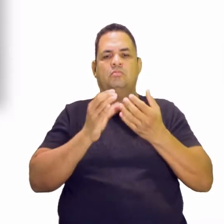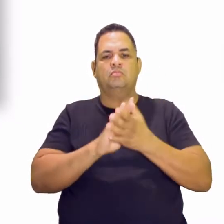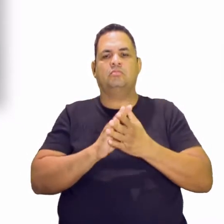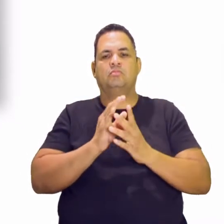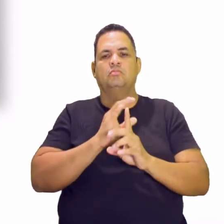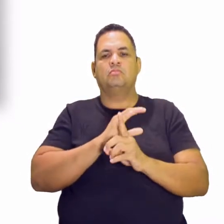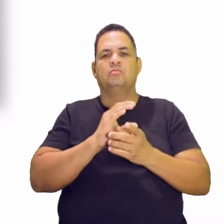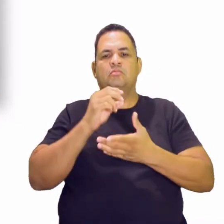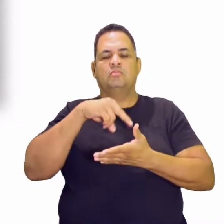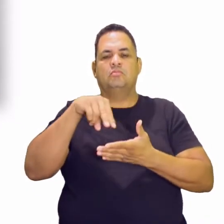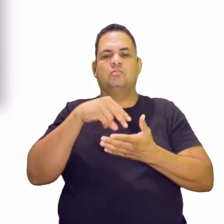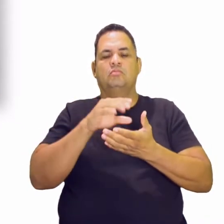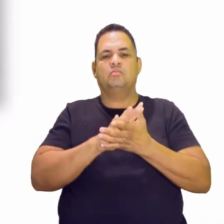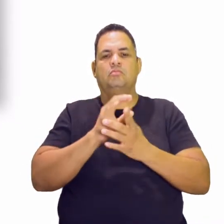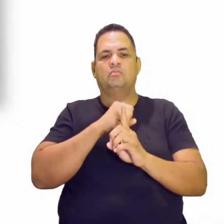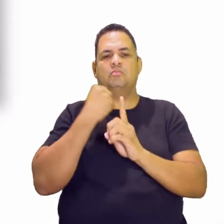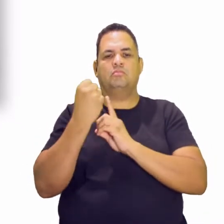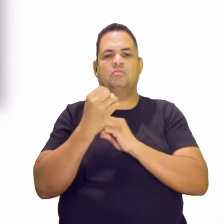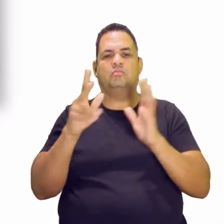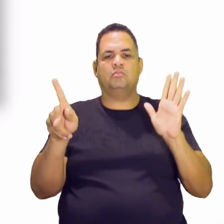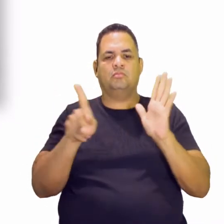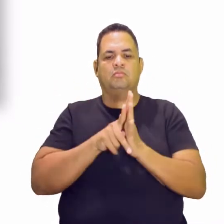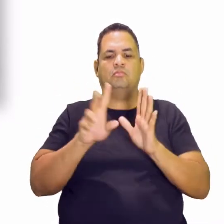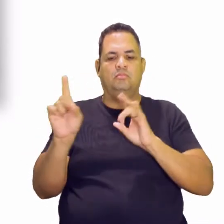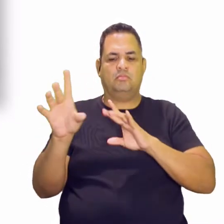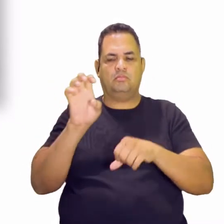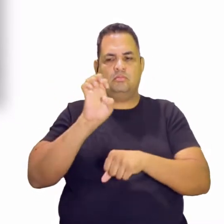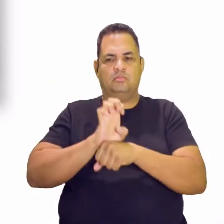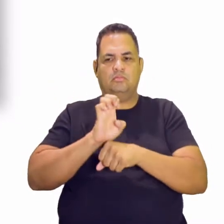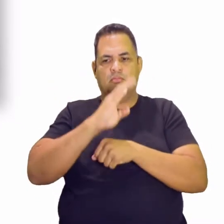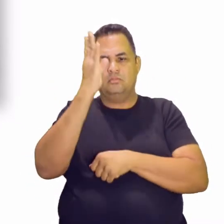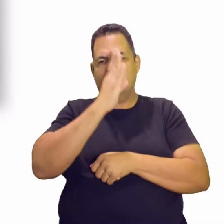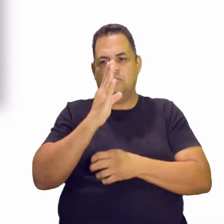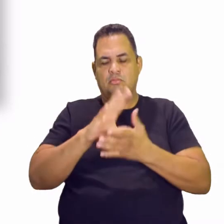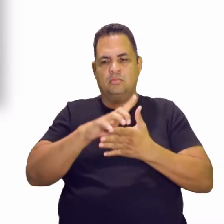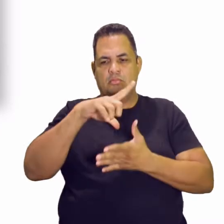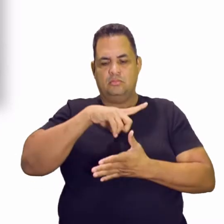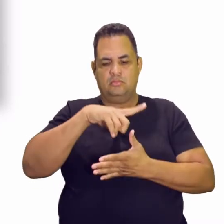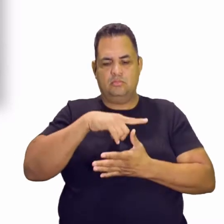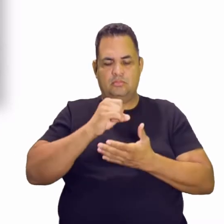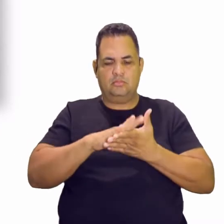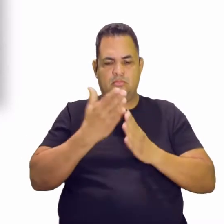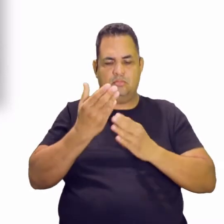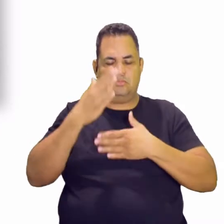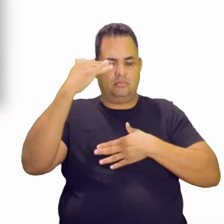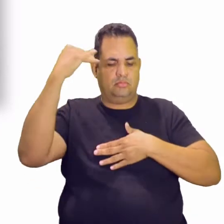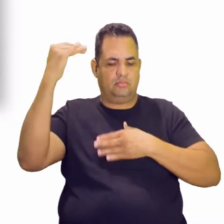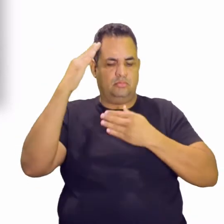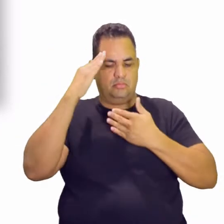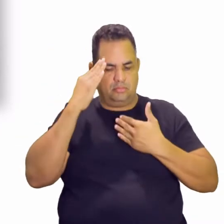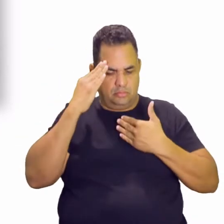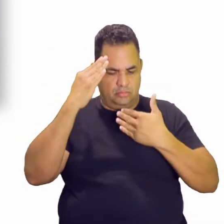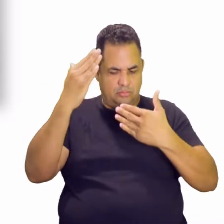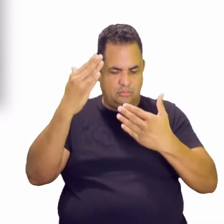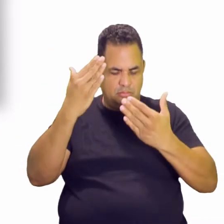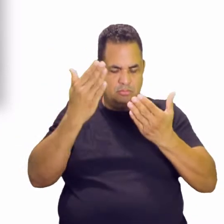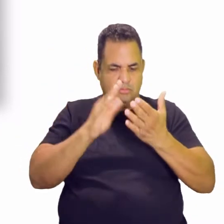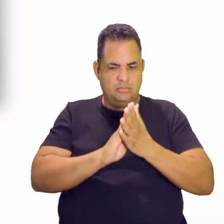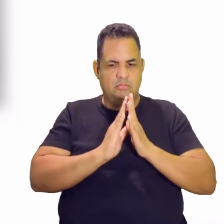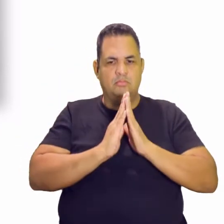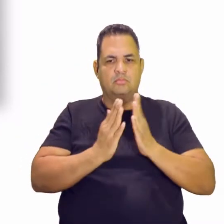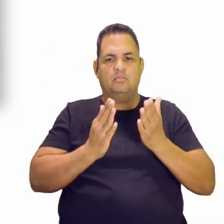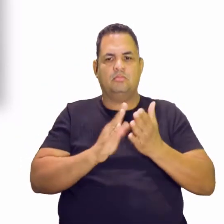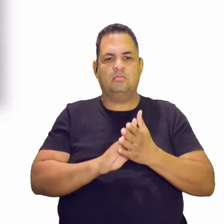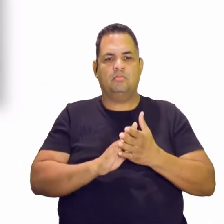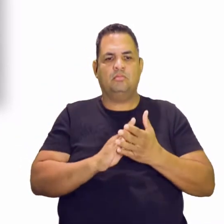sociais peculiares de cada estado brasileiro. Tem como função homenagem, agradecimento, saudações às